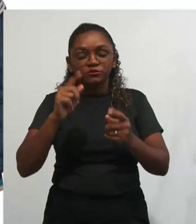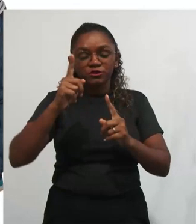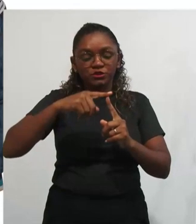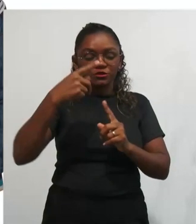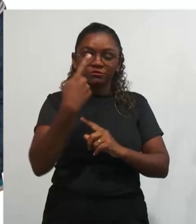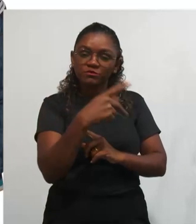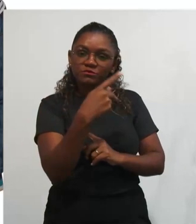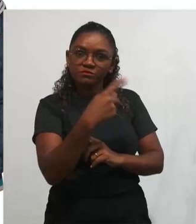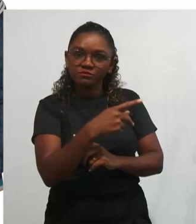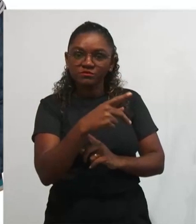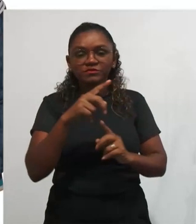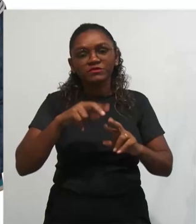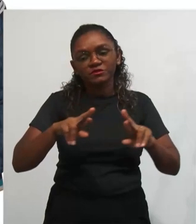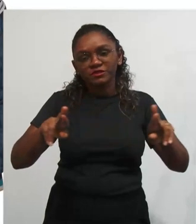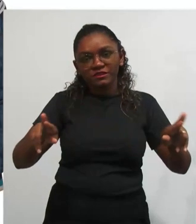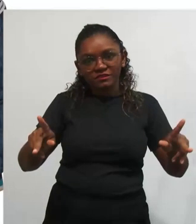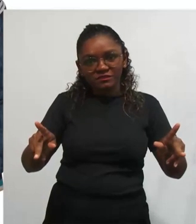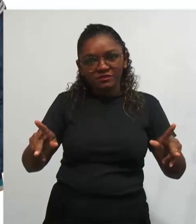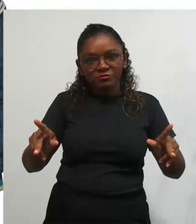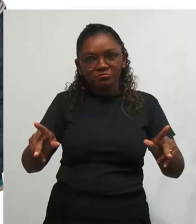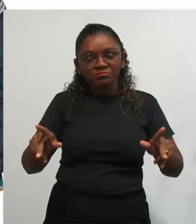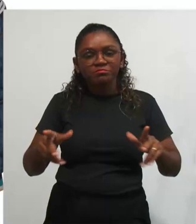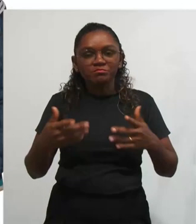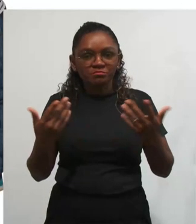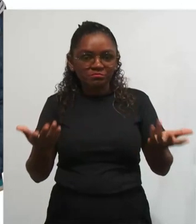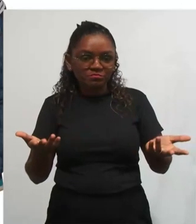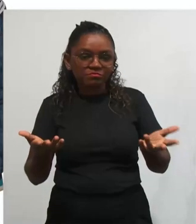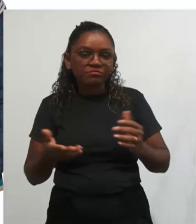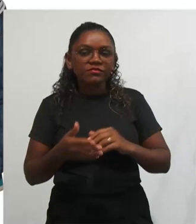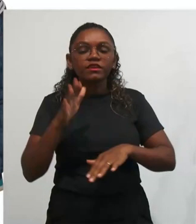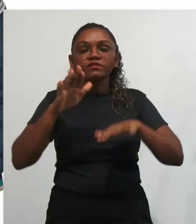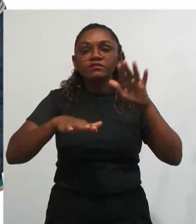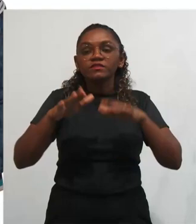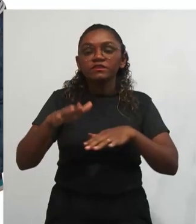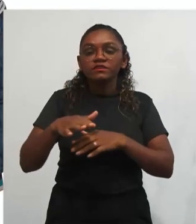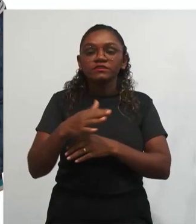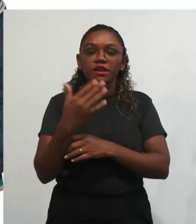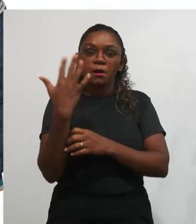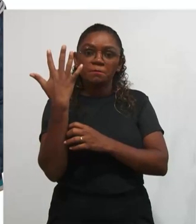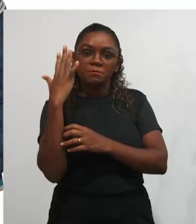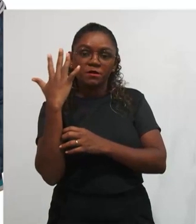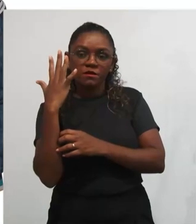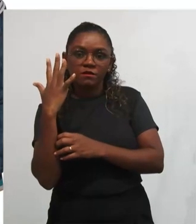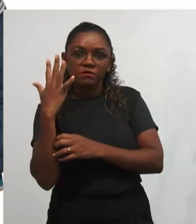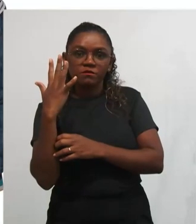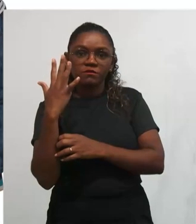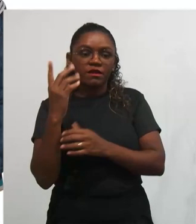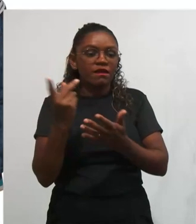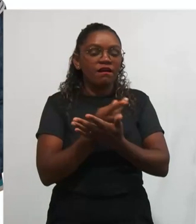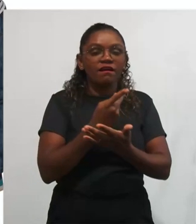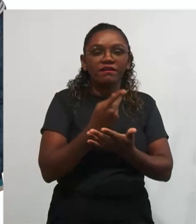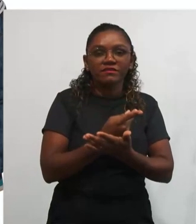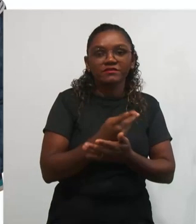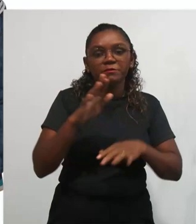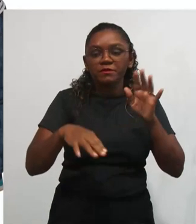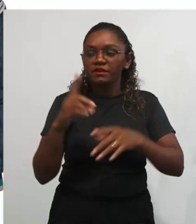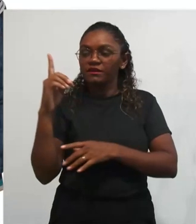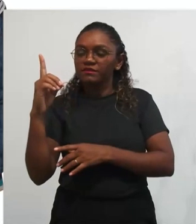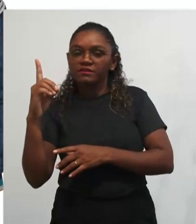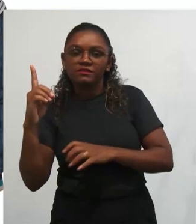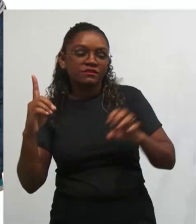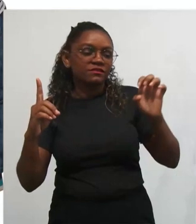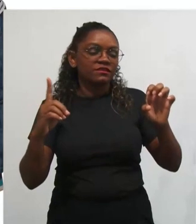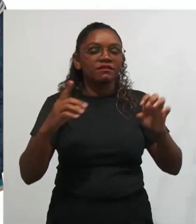vezes pode ser eh eh segurando com a mão ele é destro e segura com uma outra mão então é preciso essa